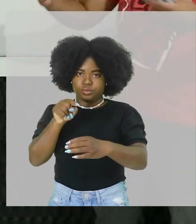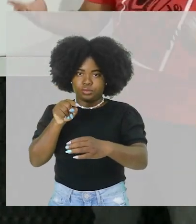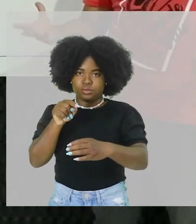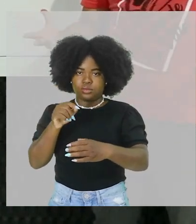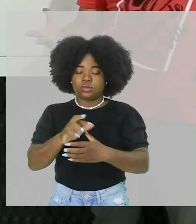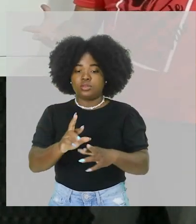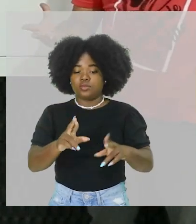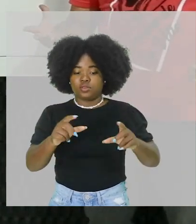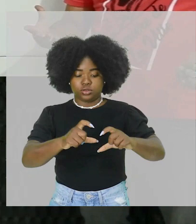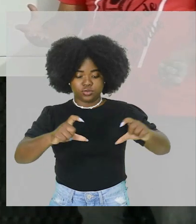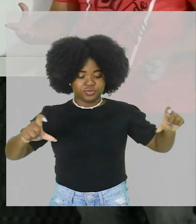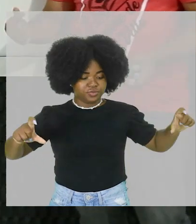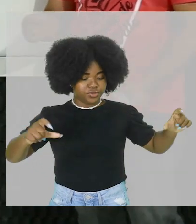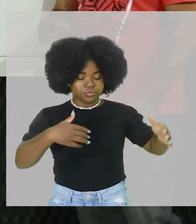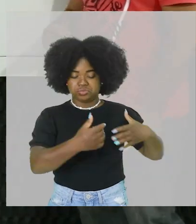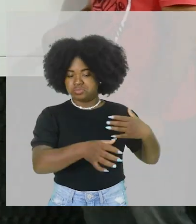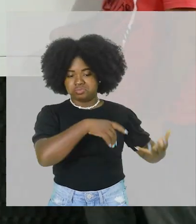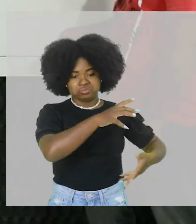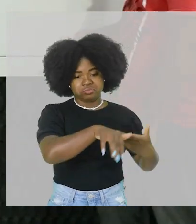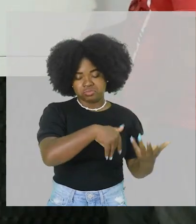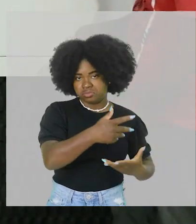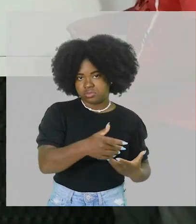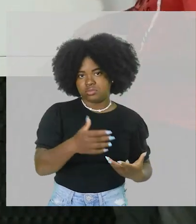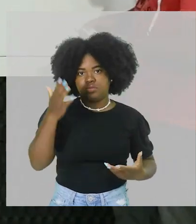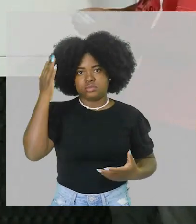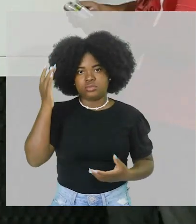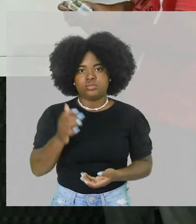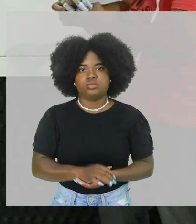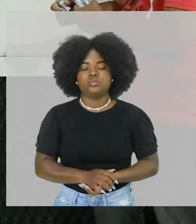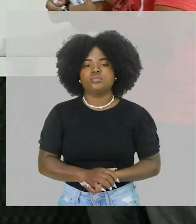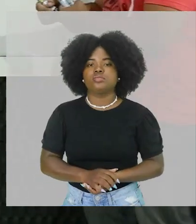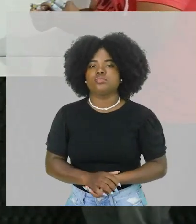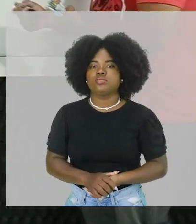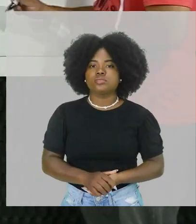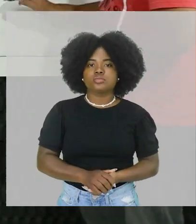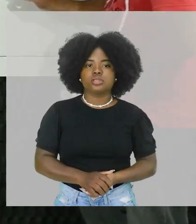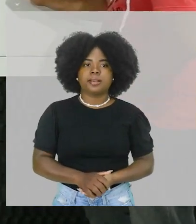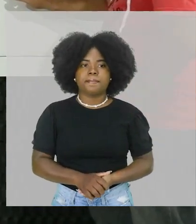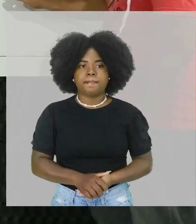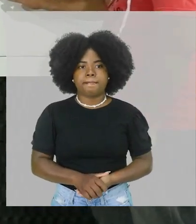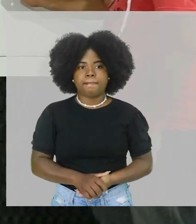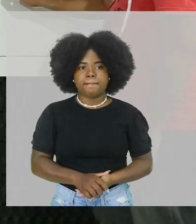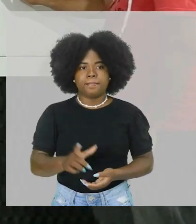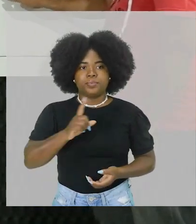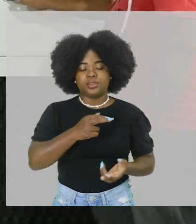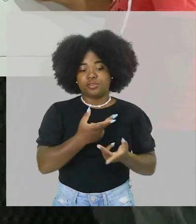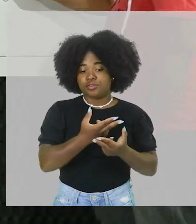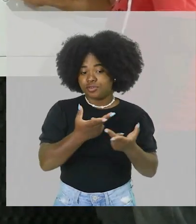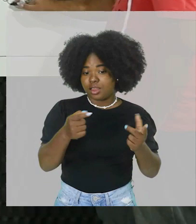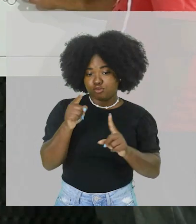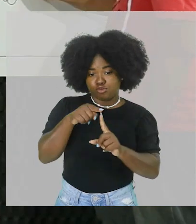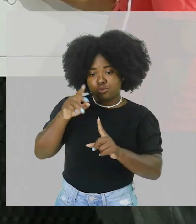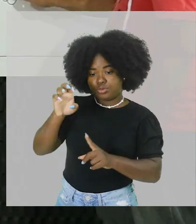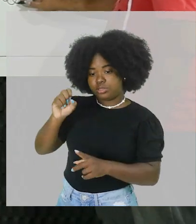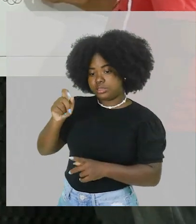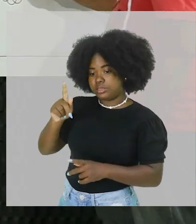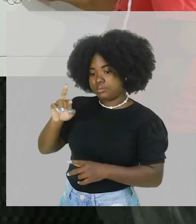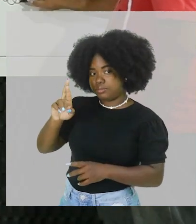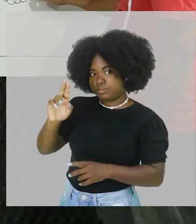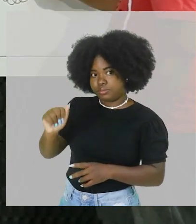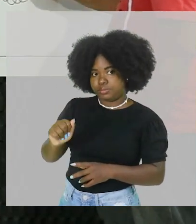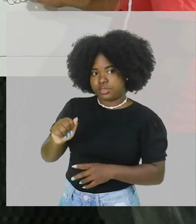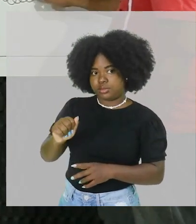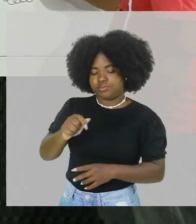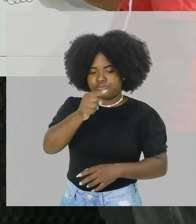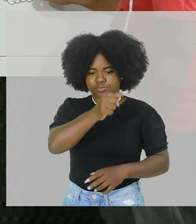do fio que ficaria espalhado. Tá certo? E quando eu crio várias espiras,